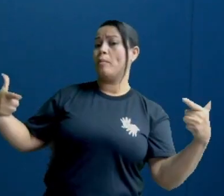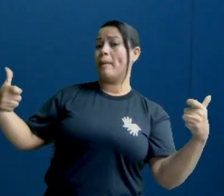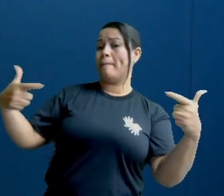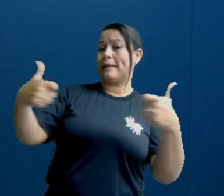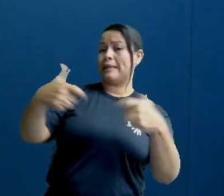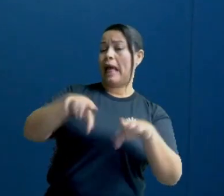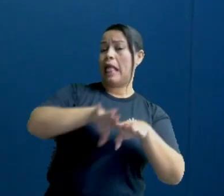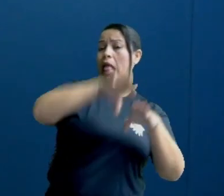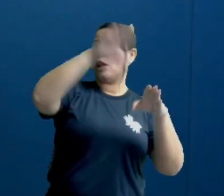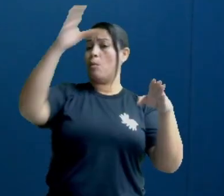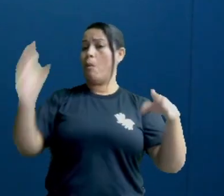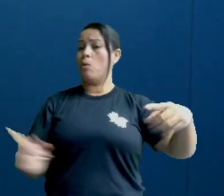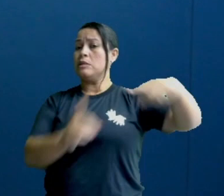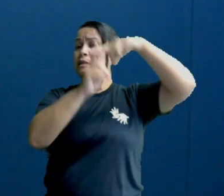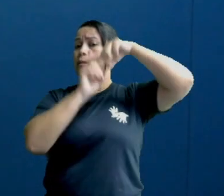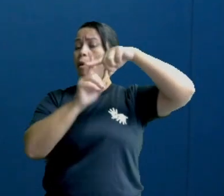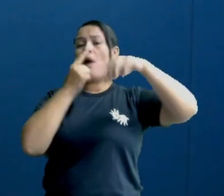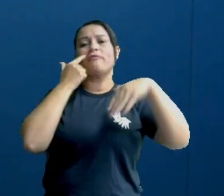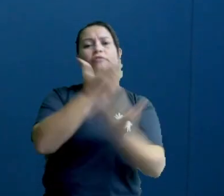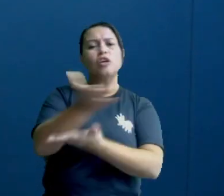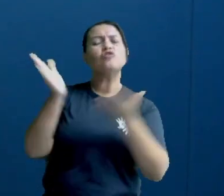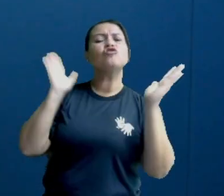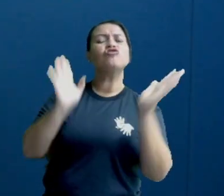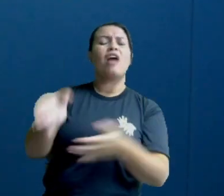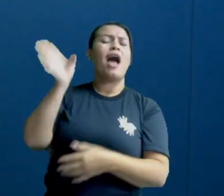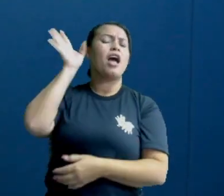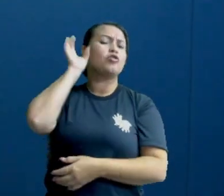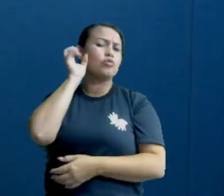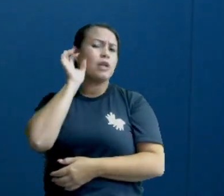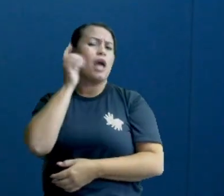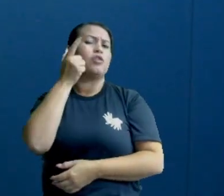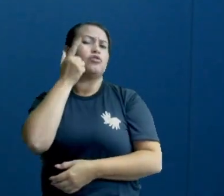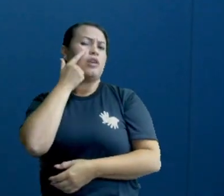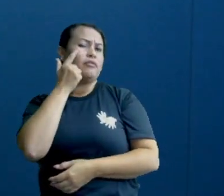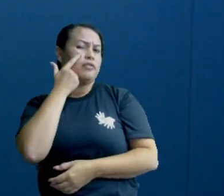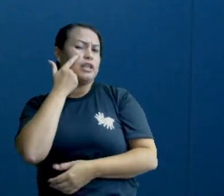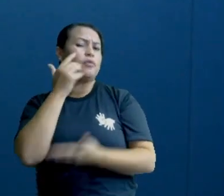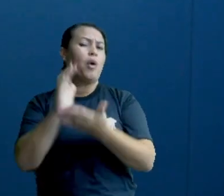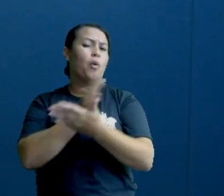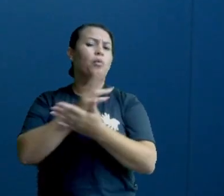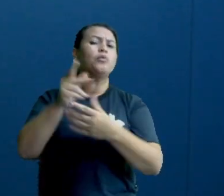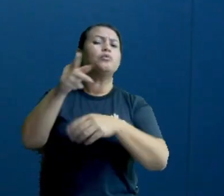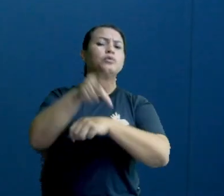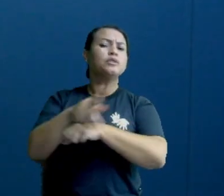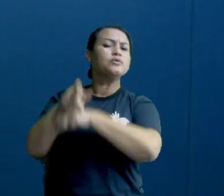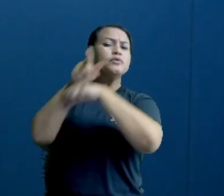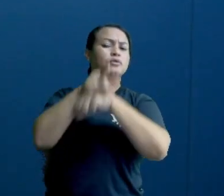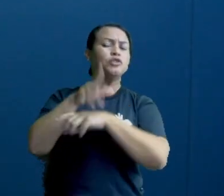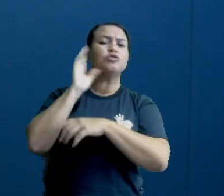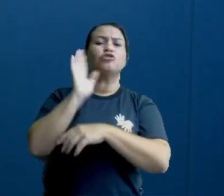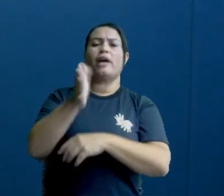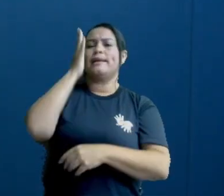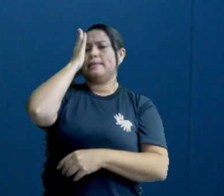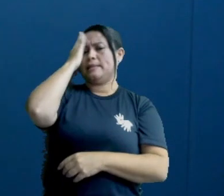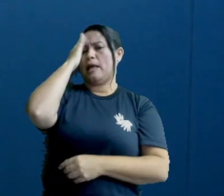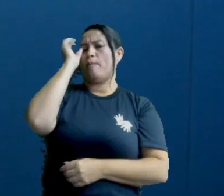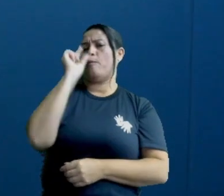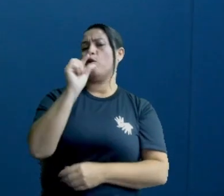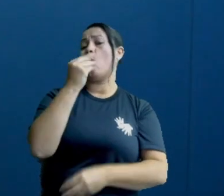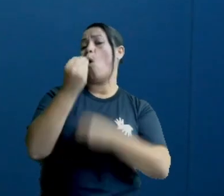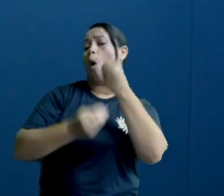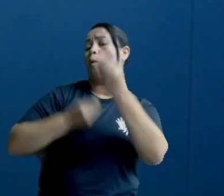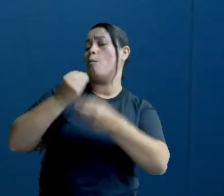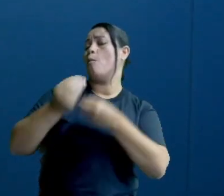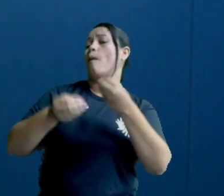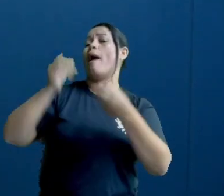das Tabocas, né? Vocês já escutaram, vocês já viram vídeos. já sabem um pouquinho sobre como é